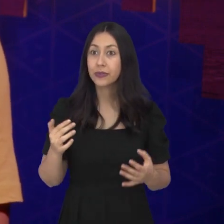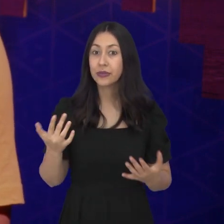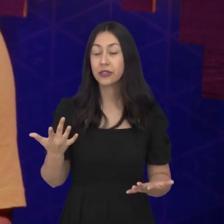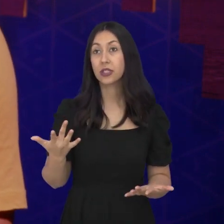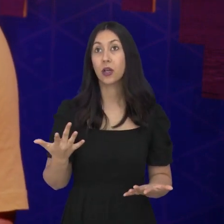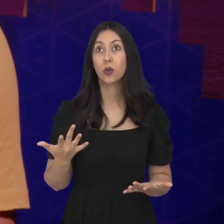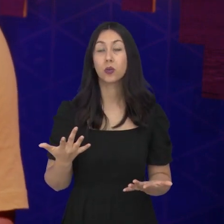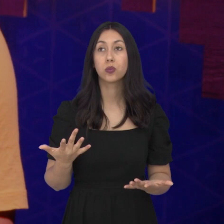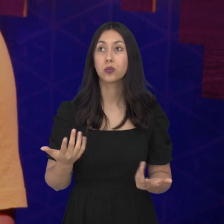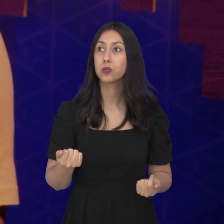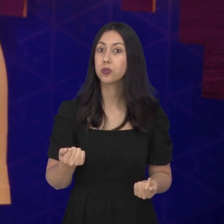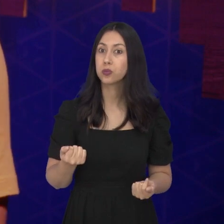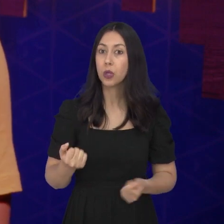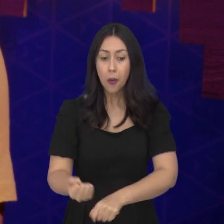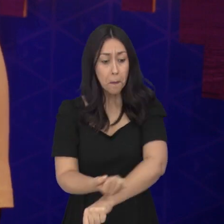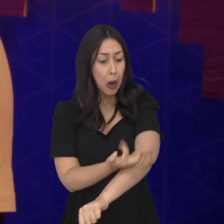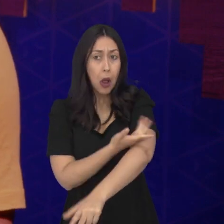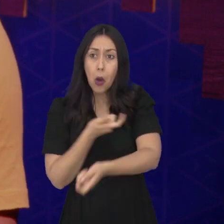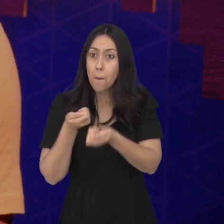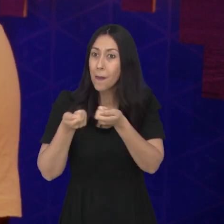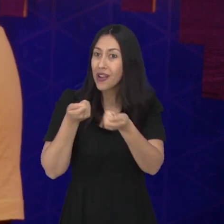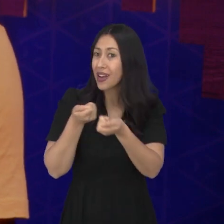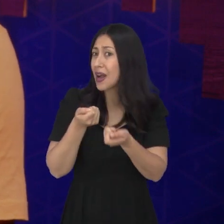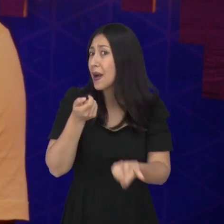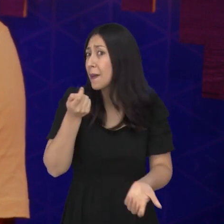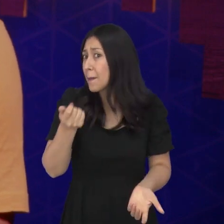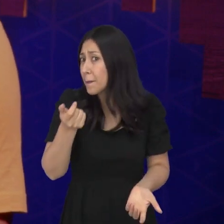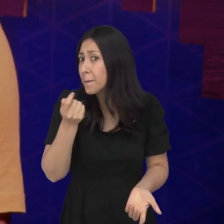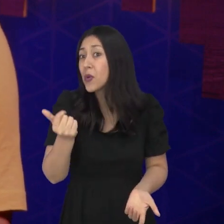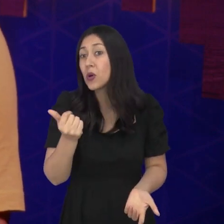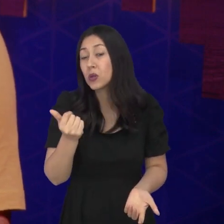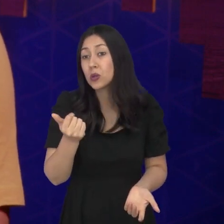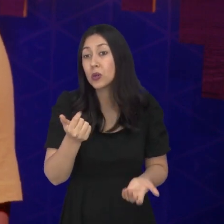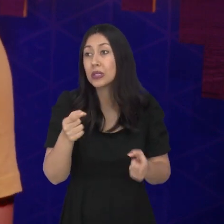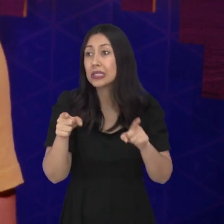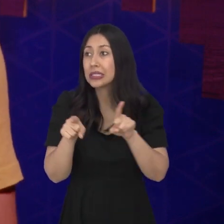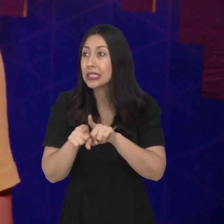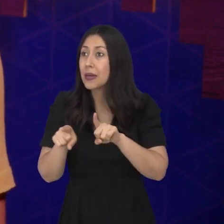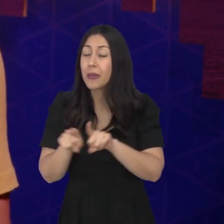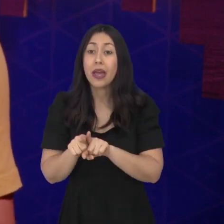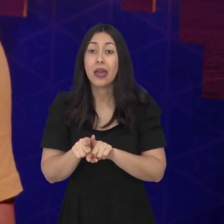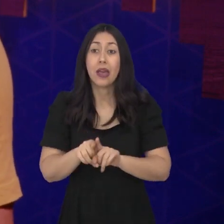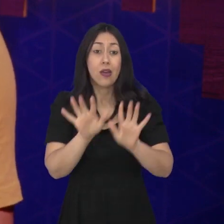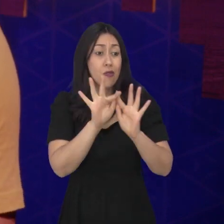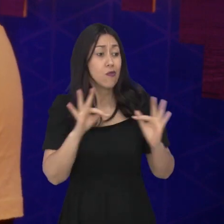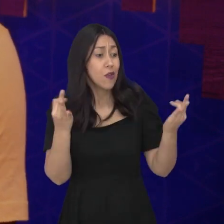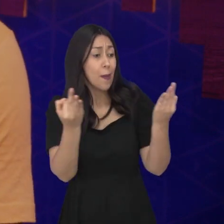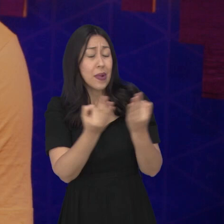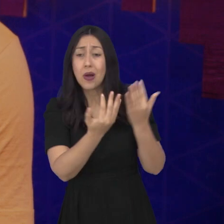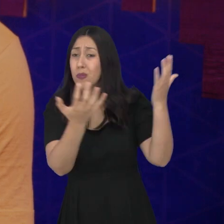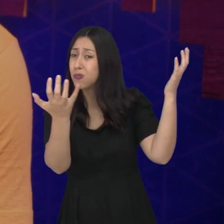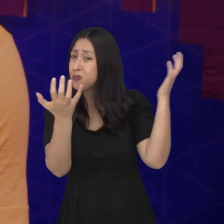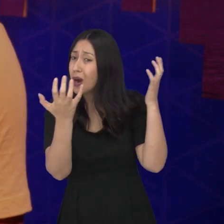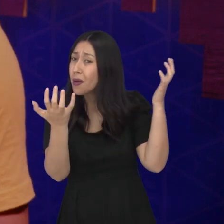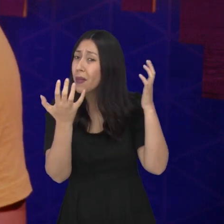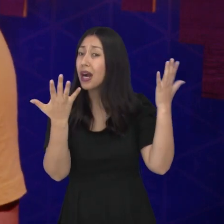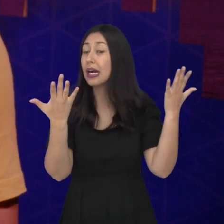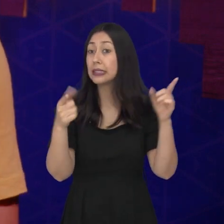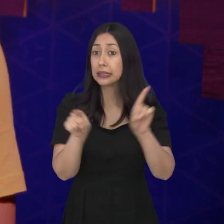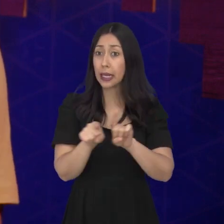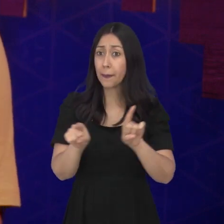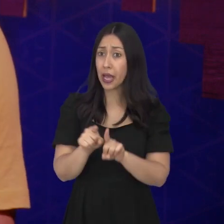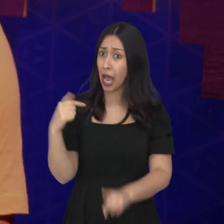mente, a gente ainda não tem tanta inteligência emocional assim. Aí junta a pressão familiar,